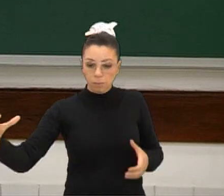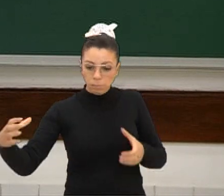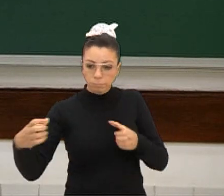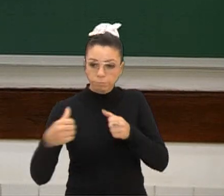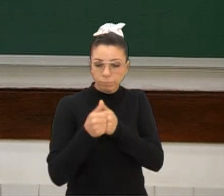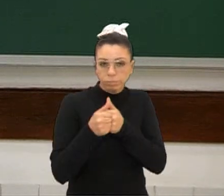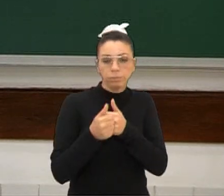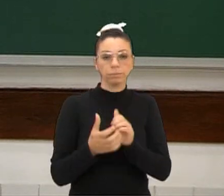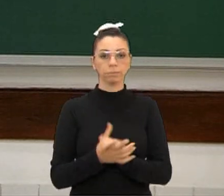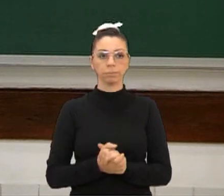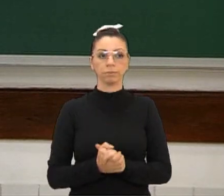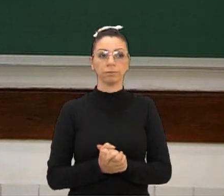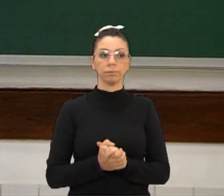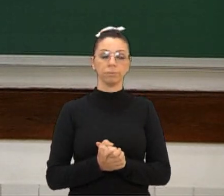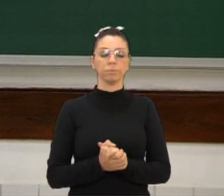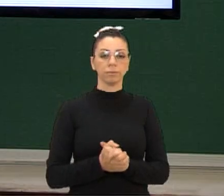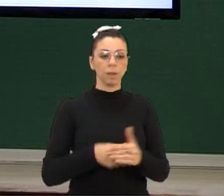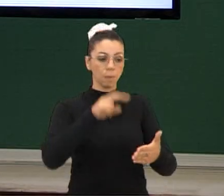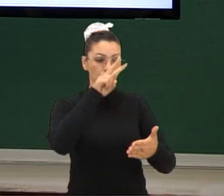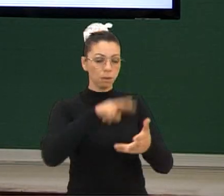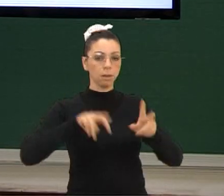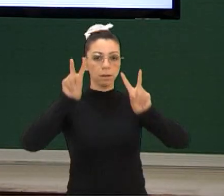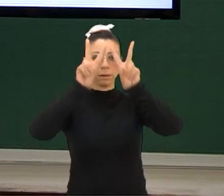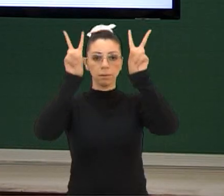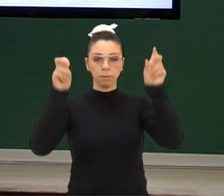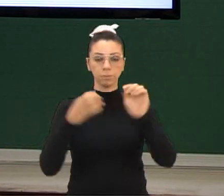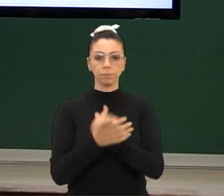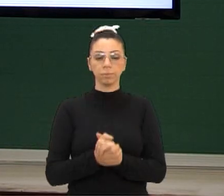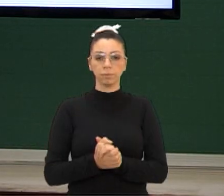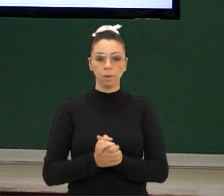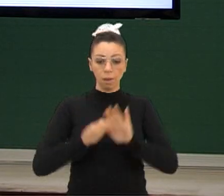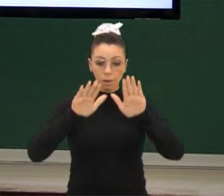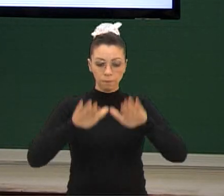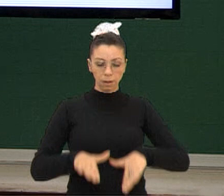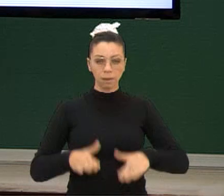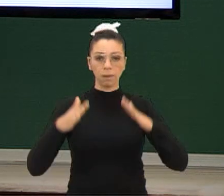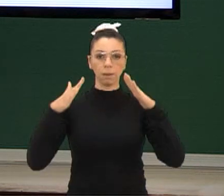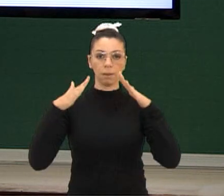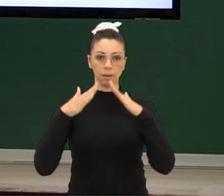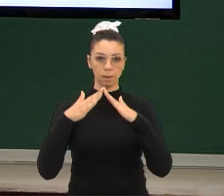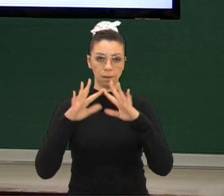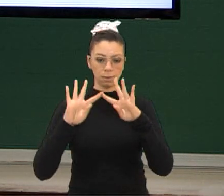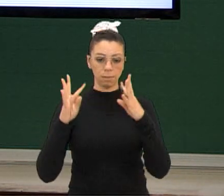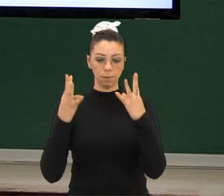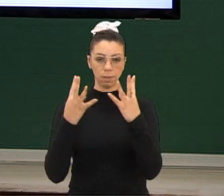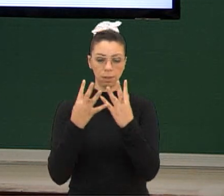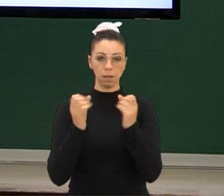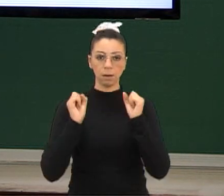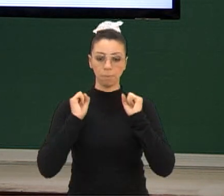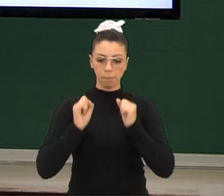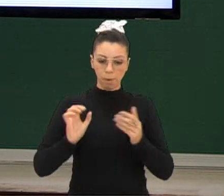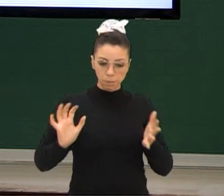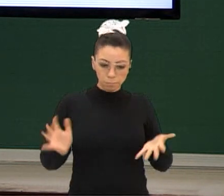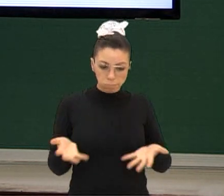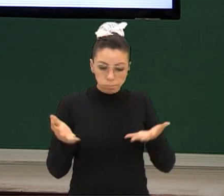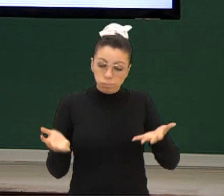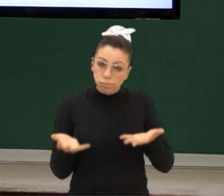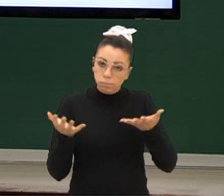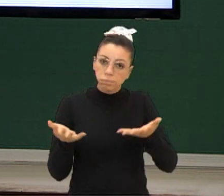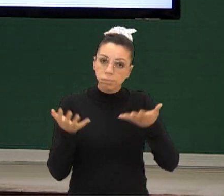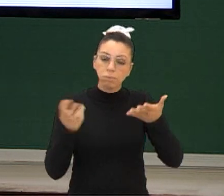Releia esse título. Confinamento pode estimular leitura, afirmam